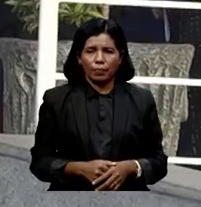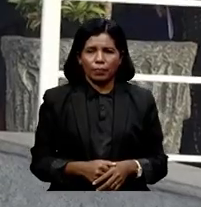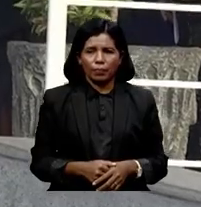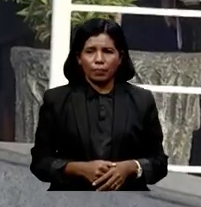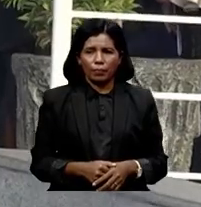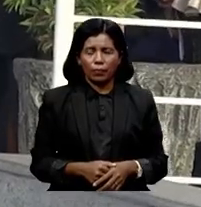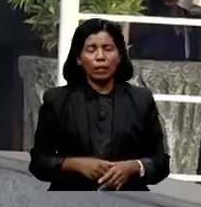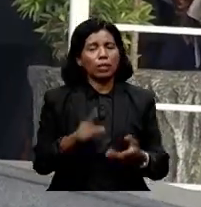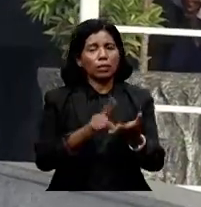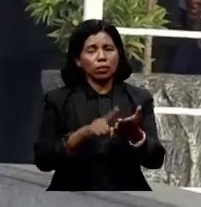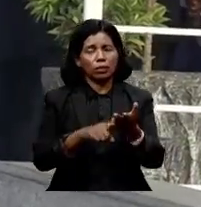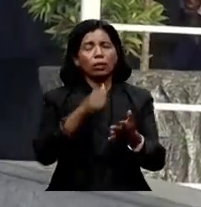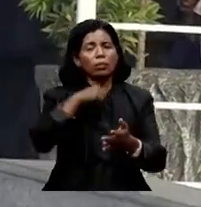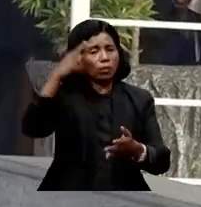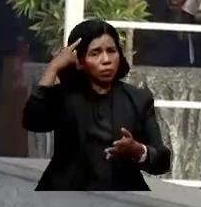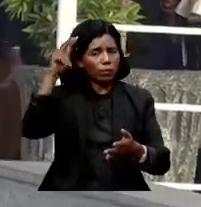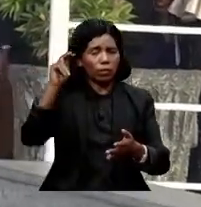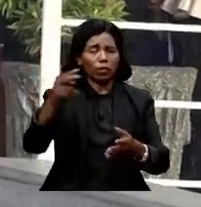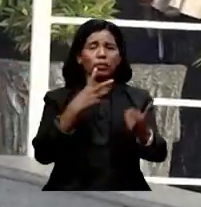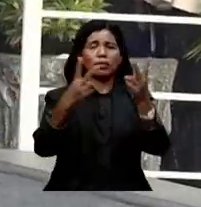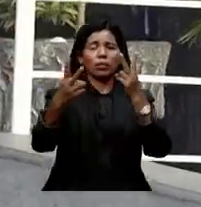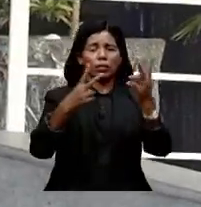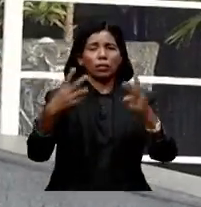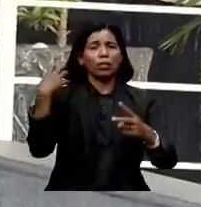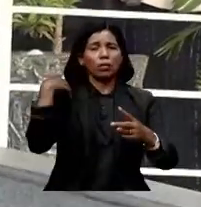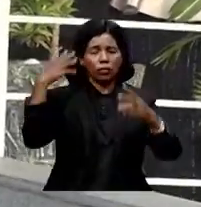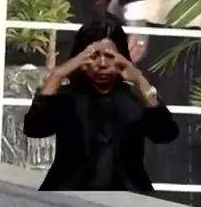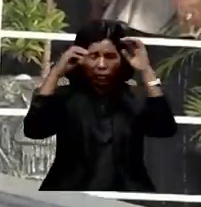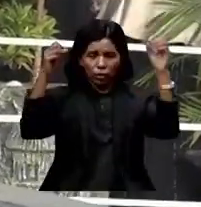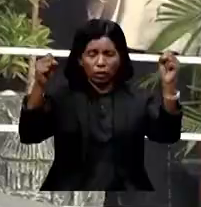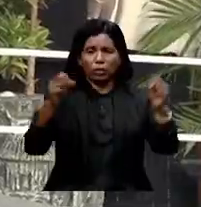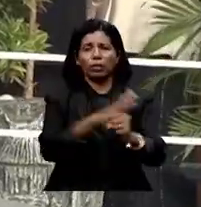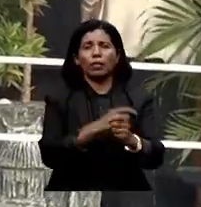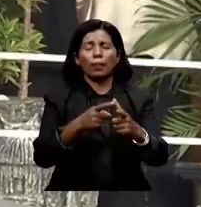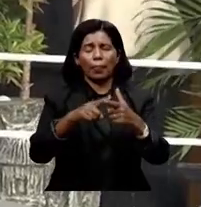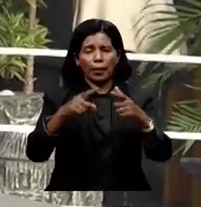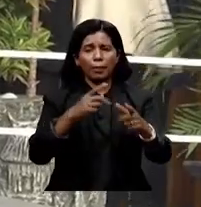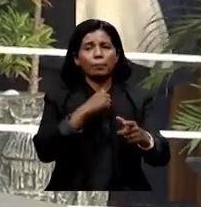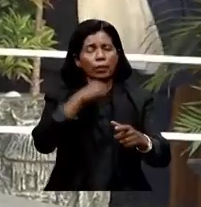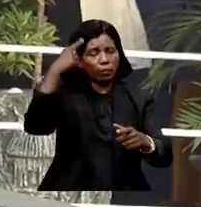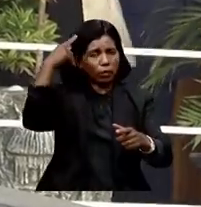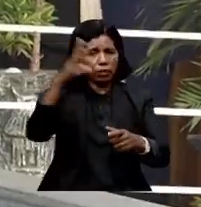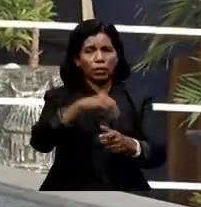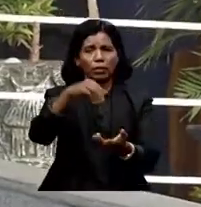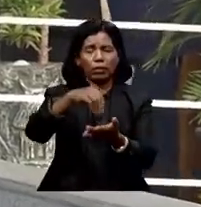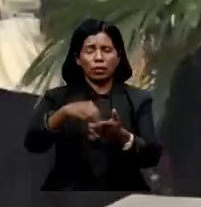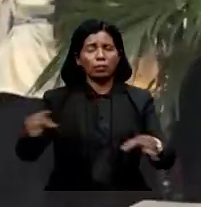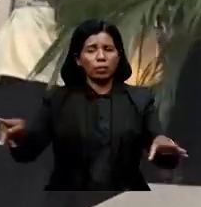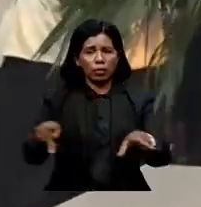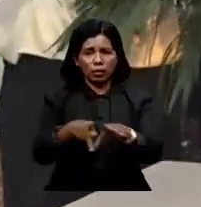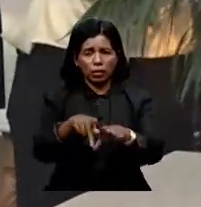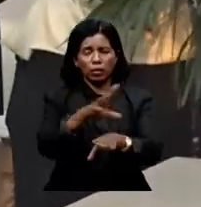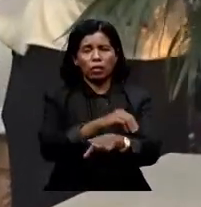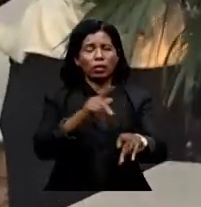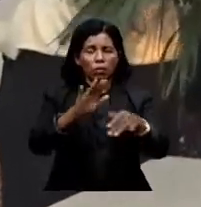E o discurso, Papa Francisco Nian e a visita ao Palácio Presidencial para o PT, Papa Francisco destaca a presença missionária portuguesa